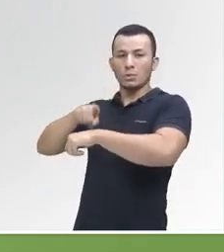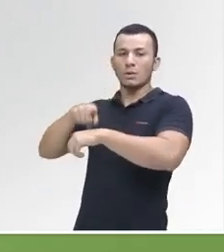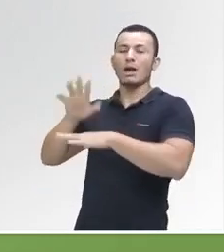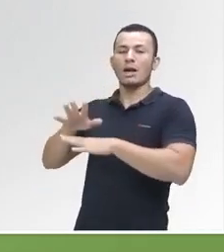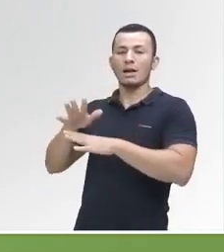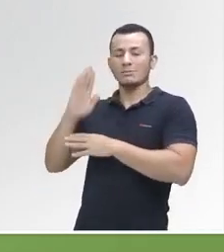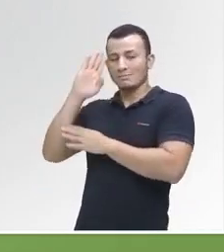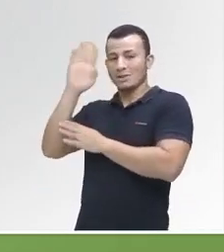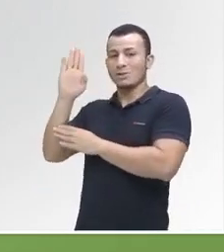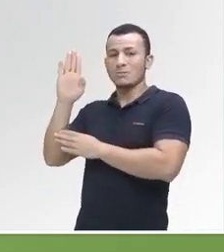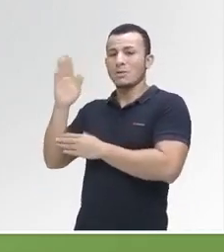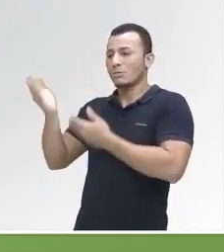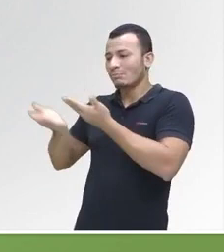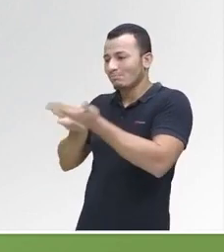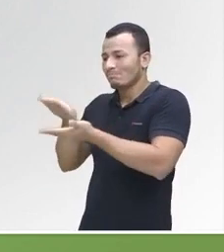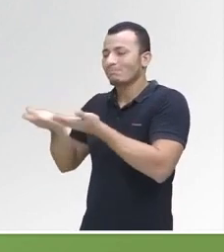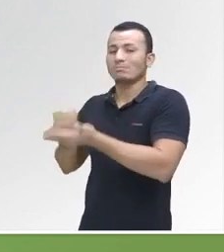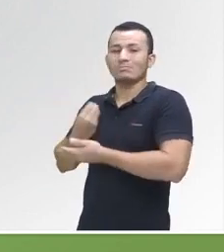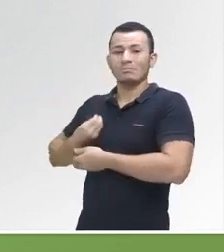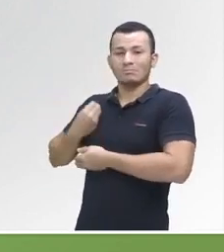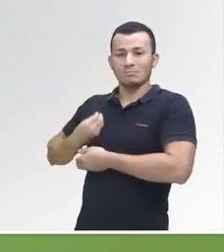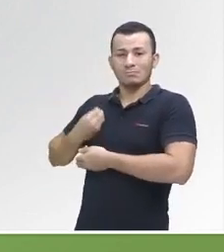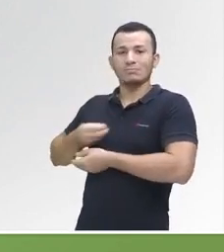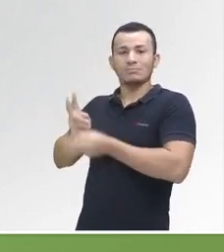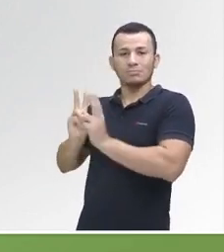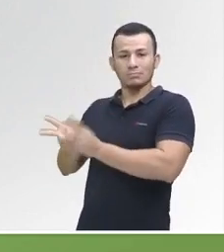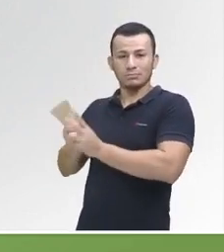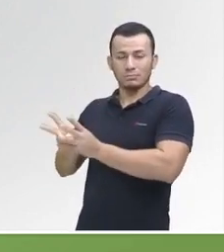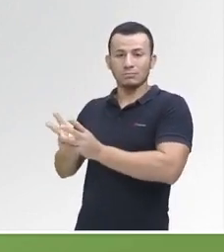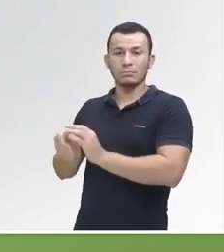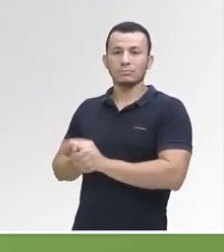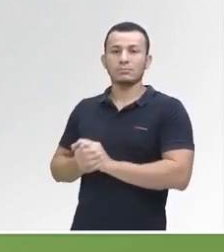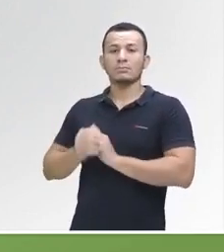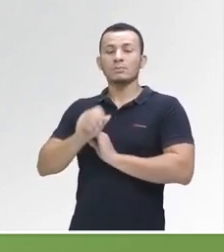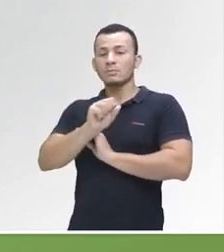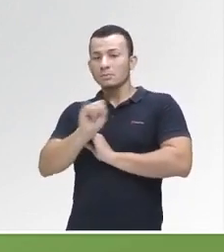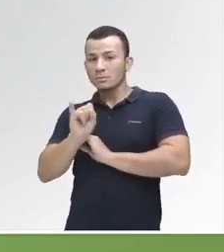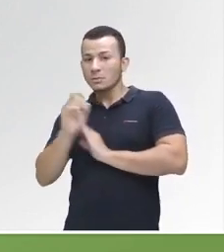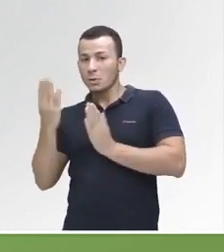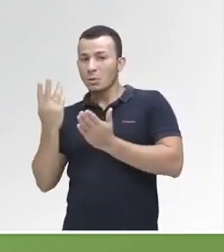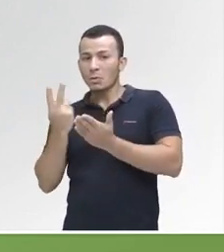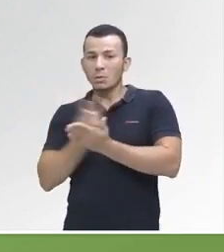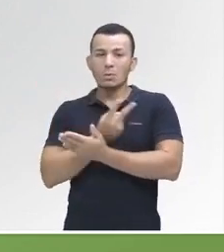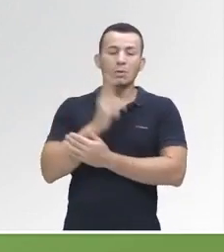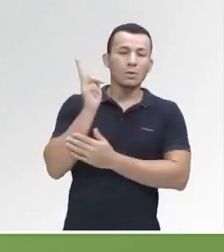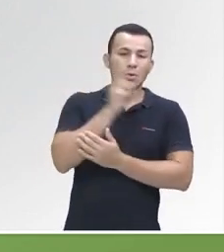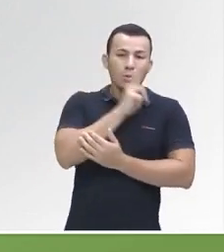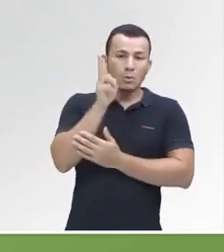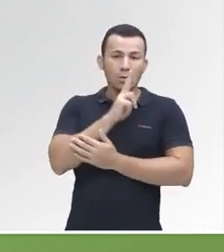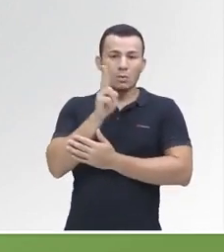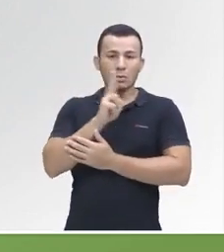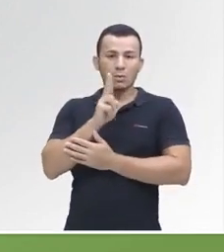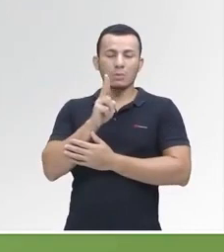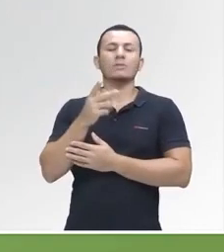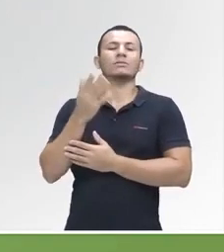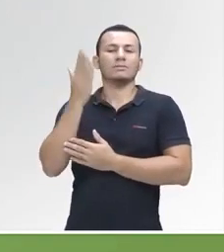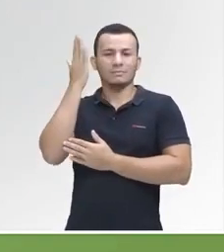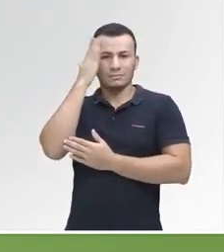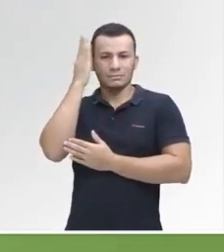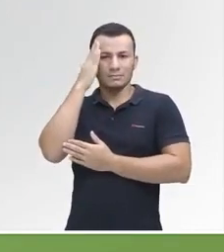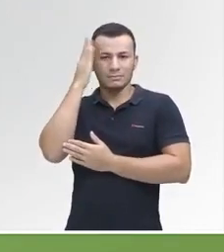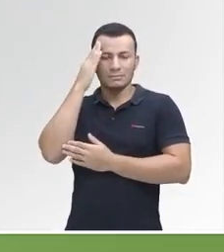seja mantida, seja preservada. Então, em caso de emergência, você já sabe que precisa